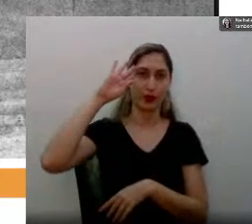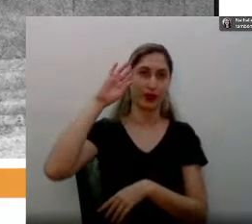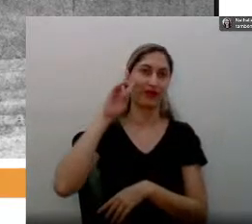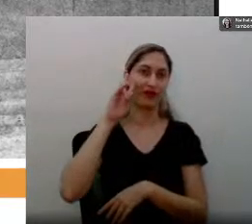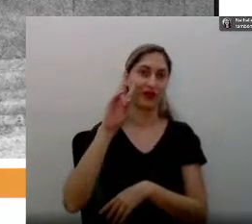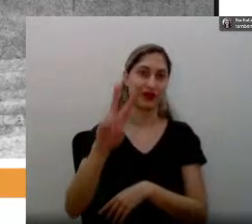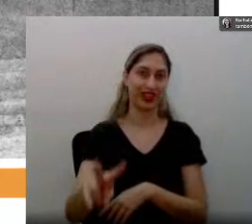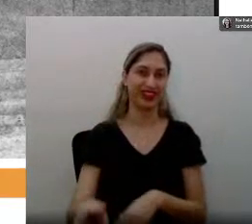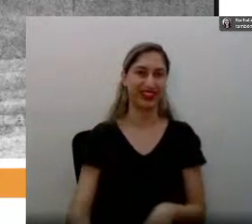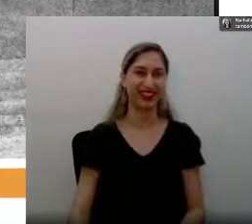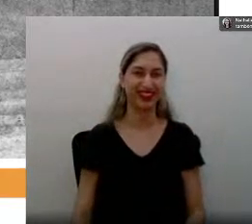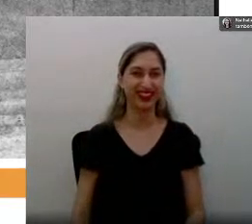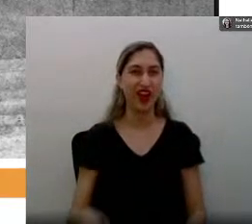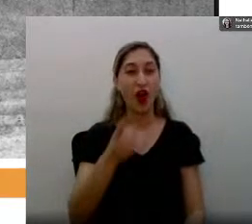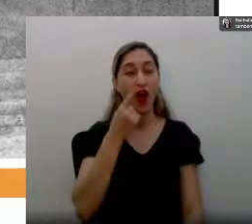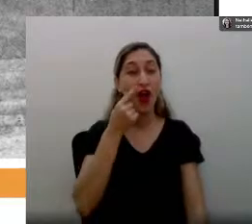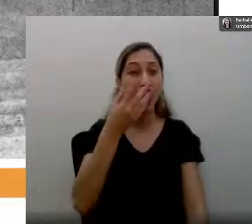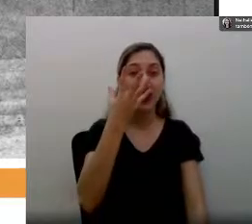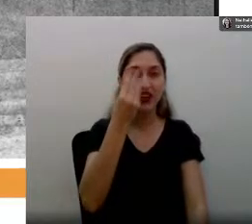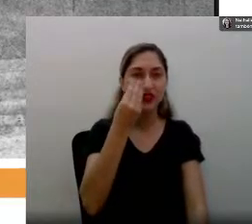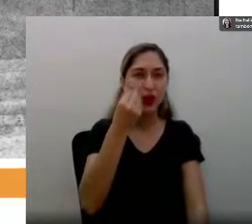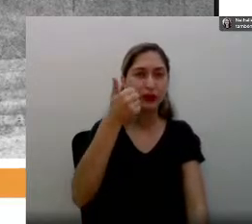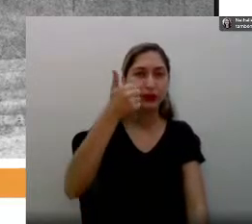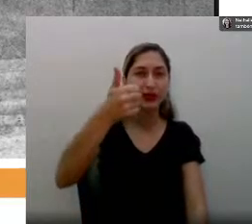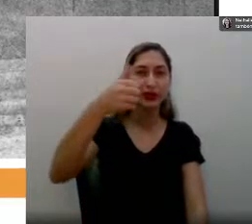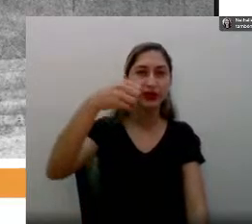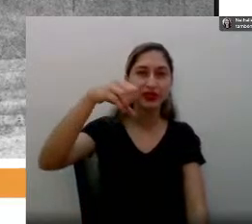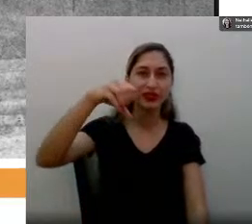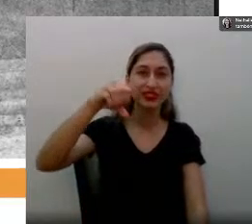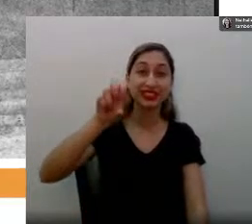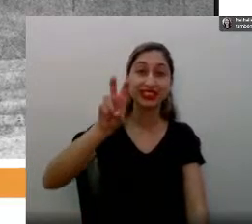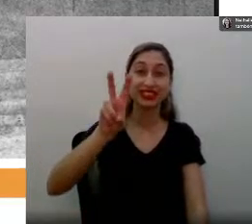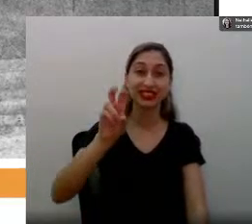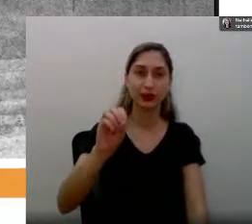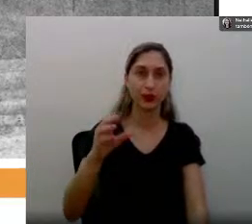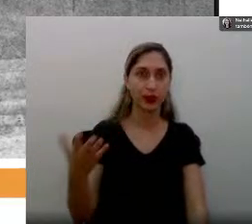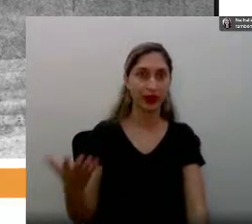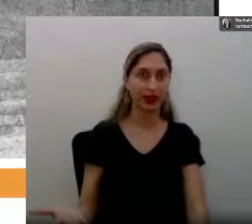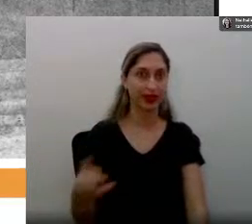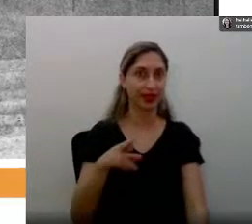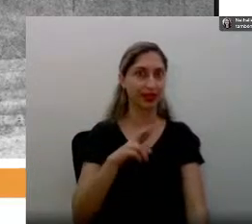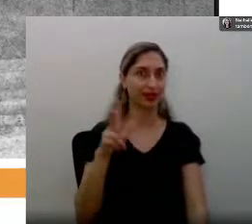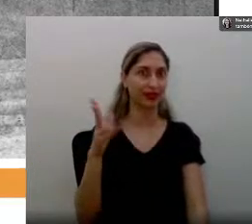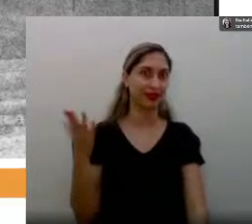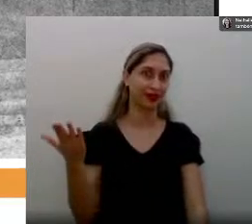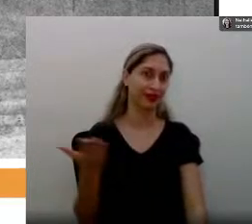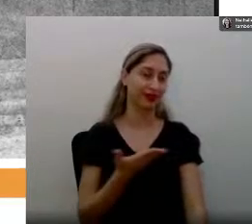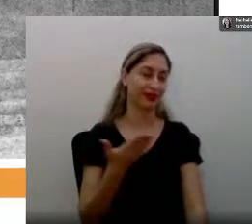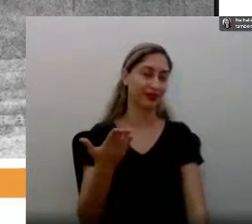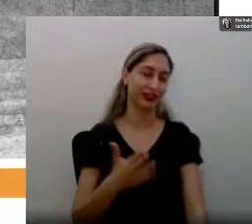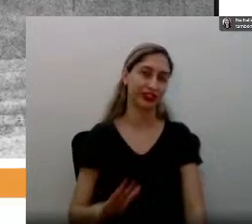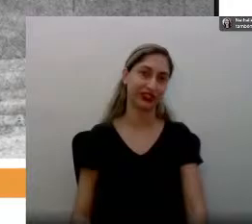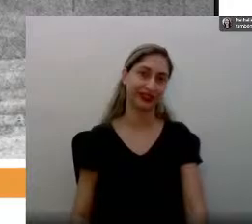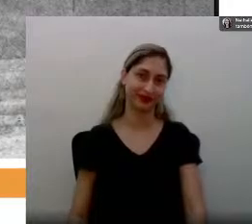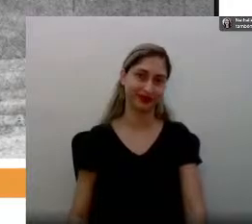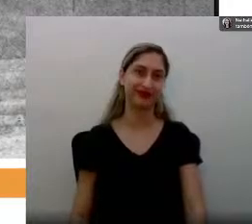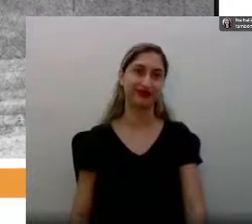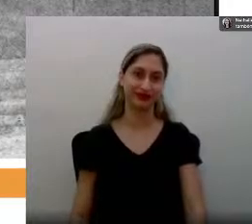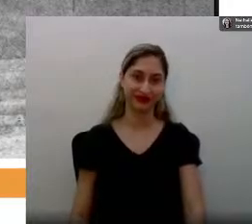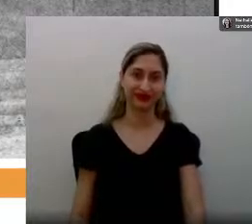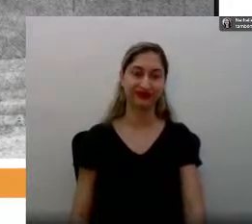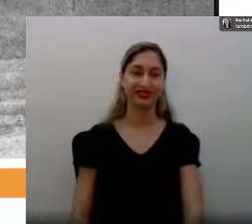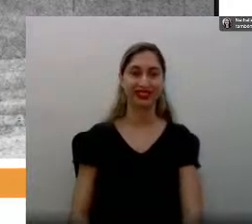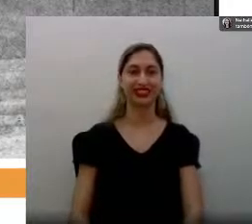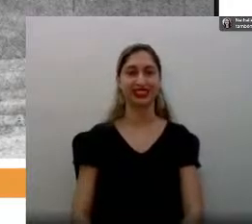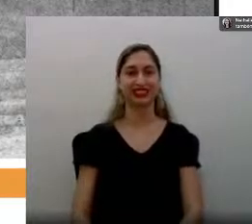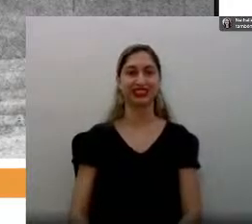de 1950 e ver Lagoa da Pampulha desse jeito e ver ela hoje né Ah bom para quem não é daqui eu acho